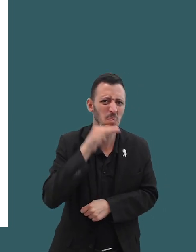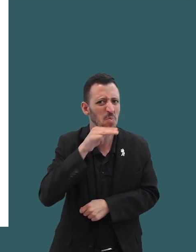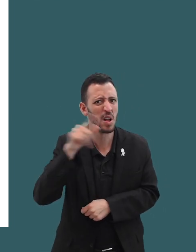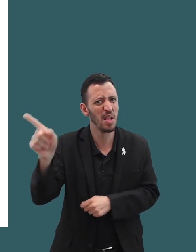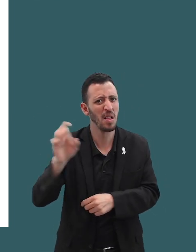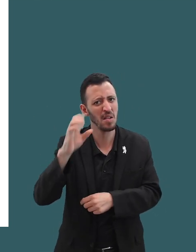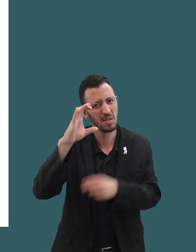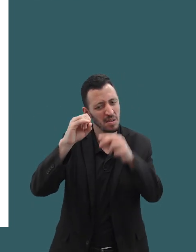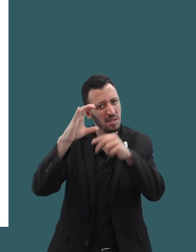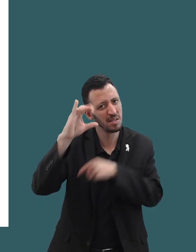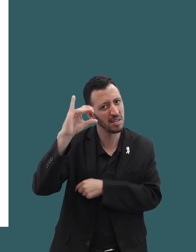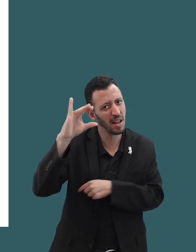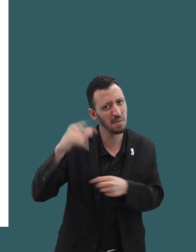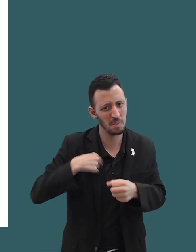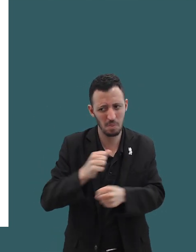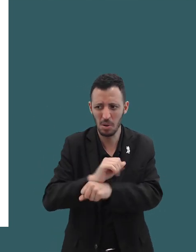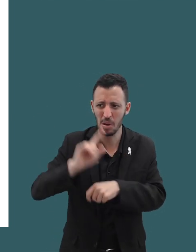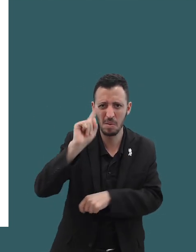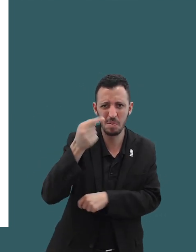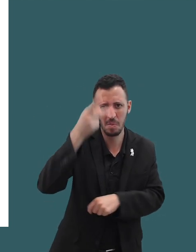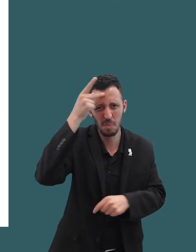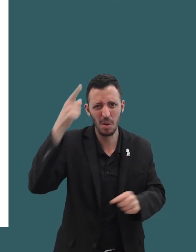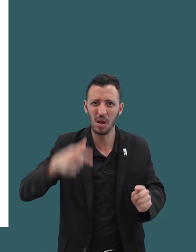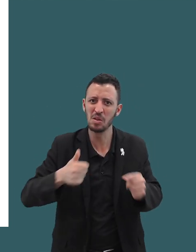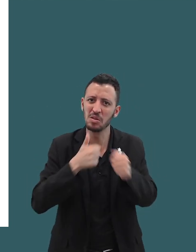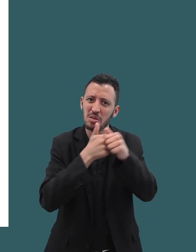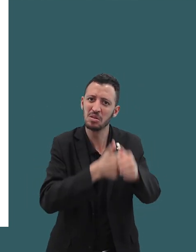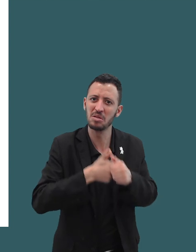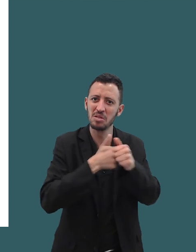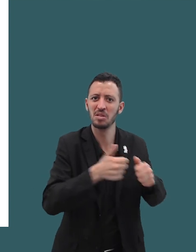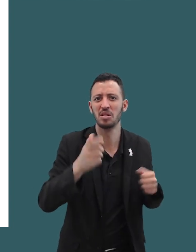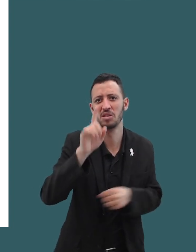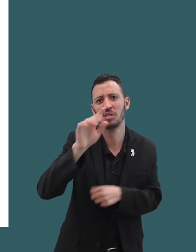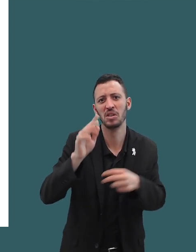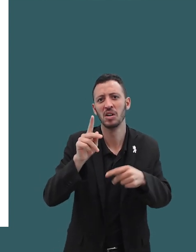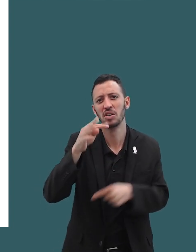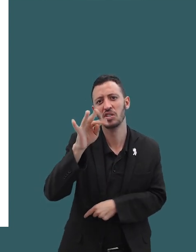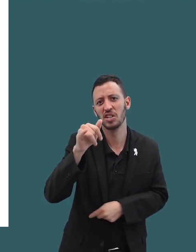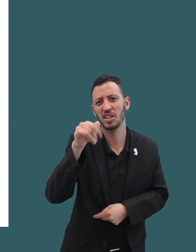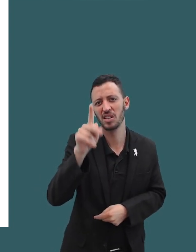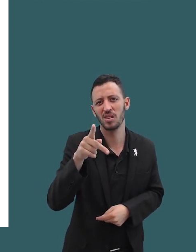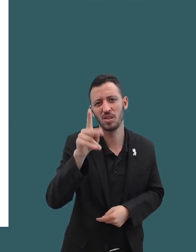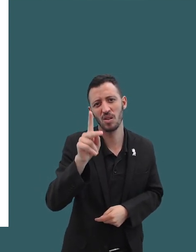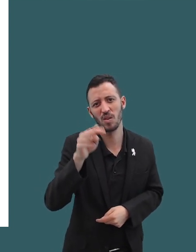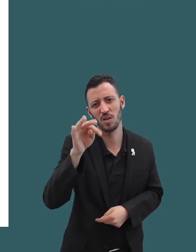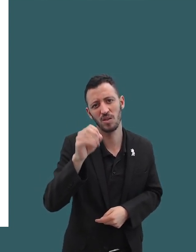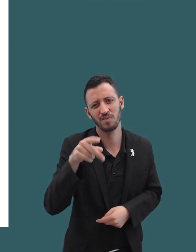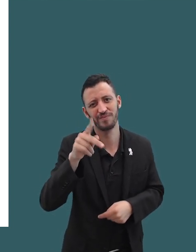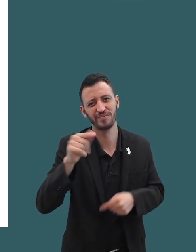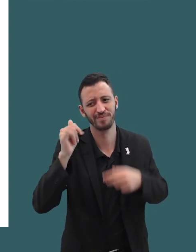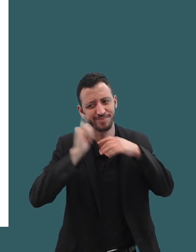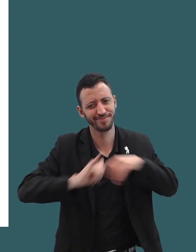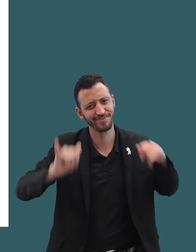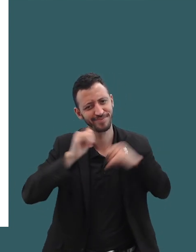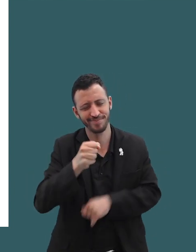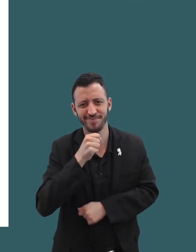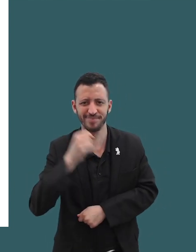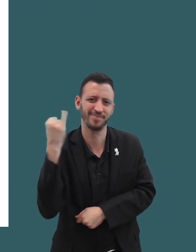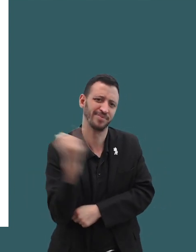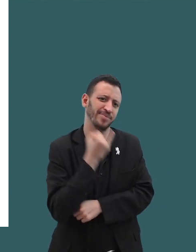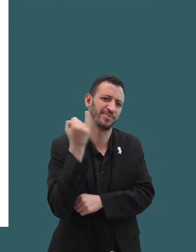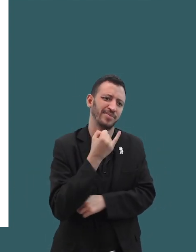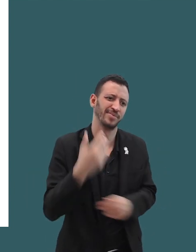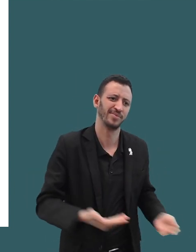1.800.000 seguidores. No YouTube, 5.300.000. TikTok, enfim. Nós precisamos sair da mídia. A mídia é fundamental, a